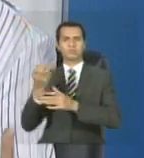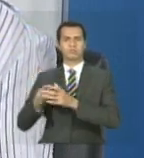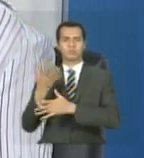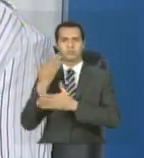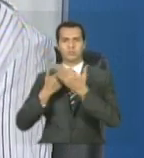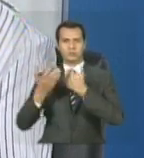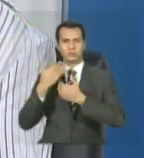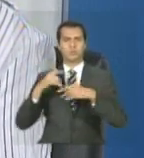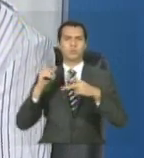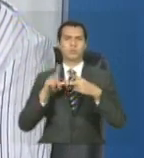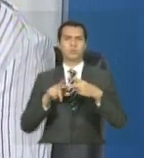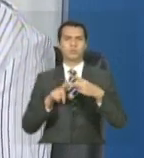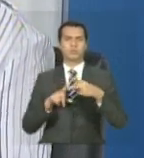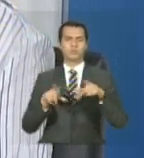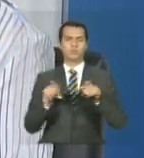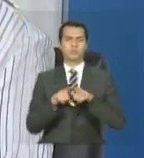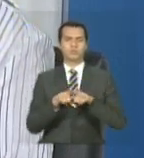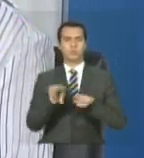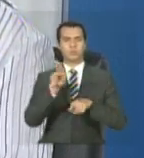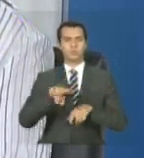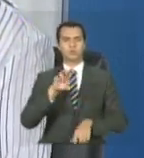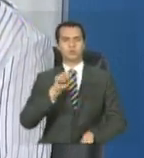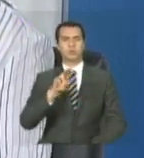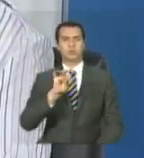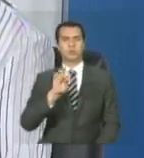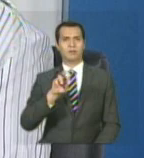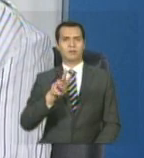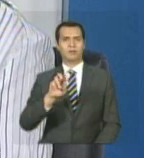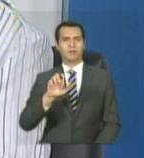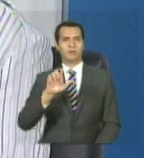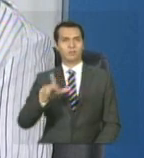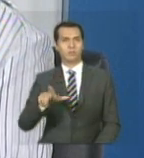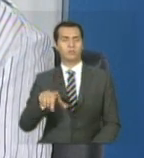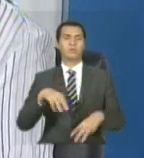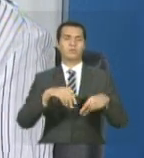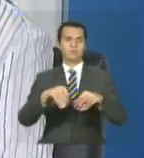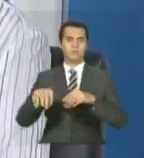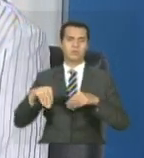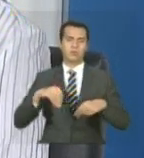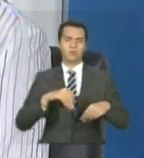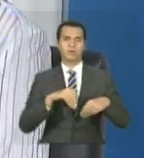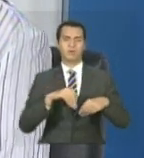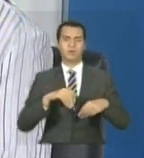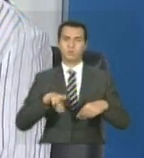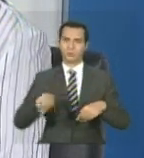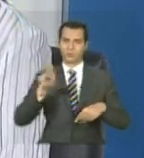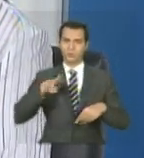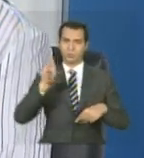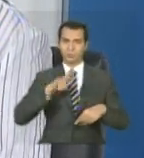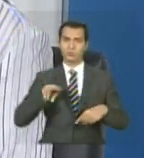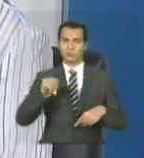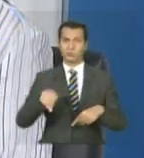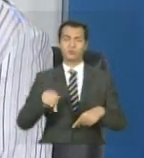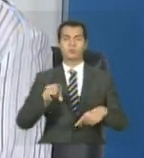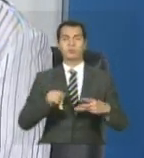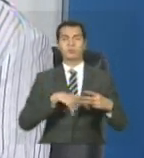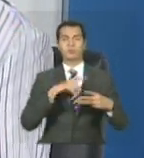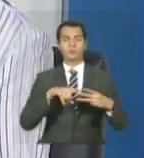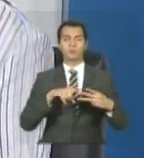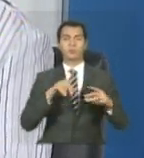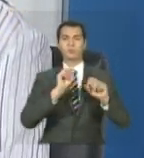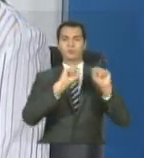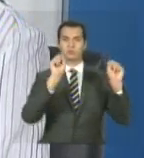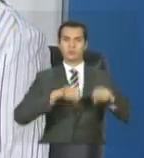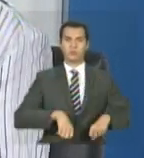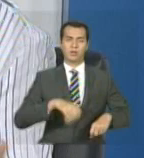o uso sustentável do território, do espaço, das terras, né? Passa pela estruturação de sistema